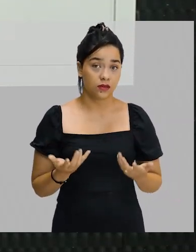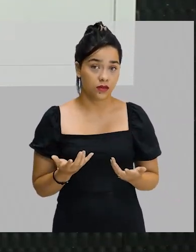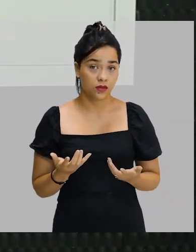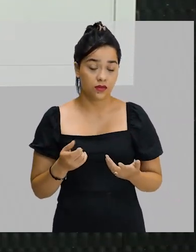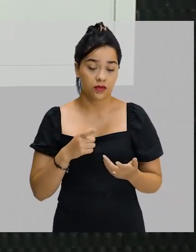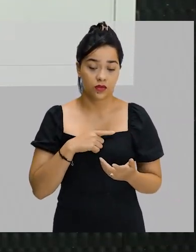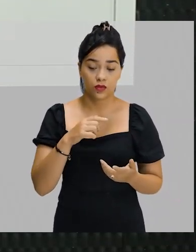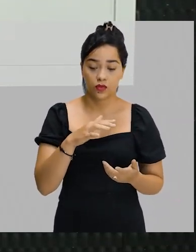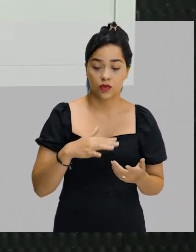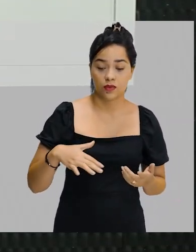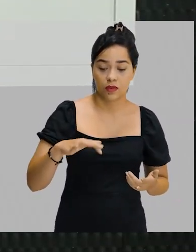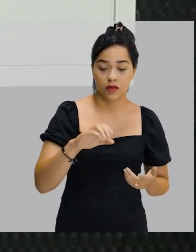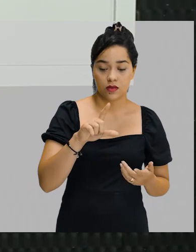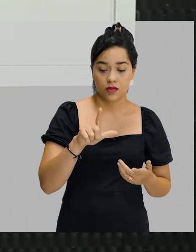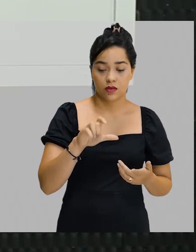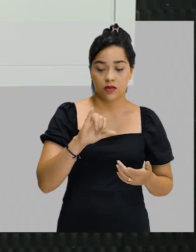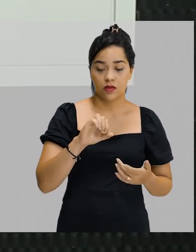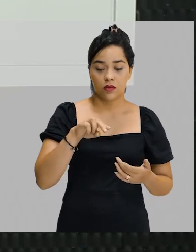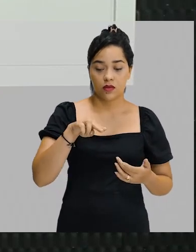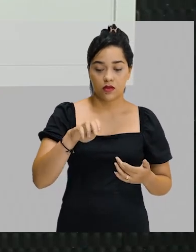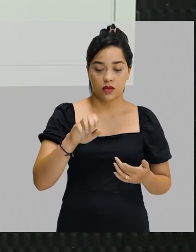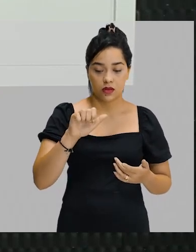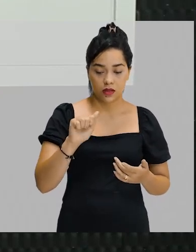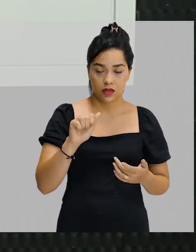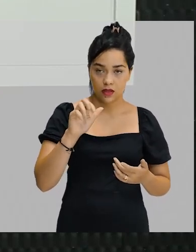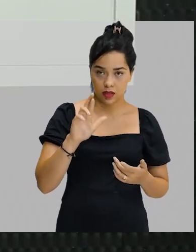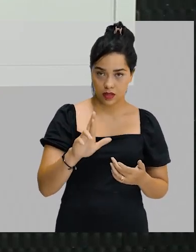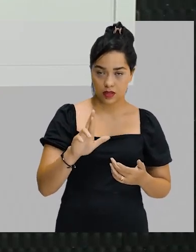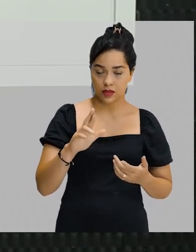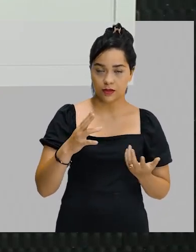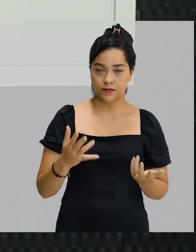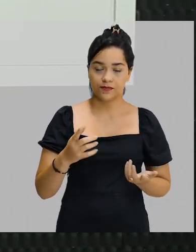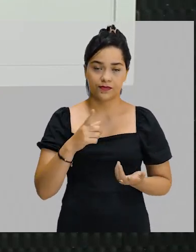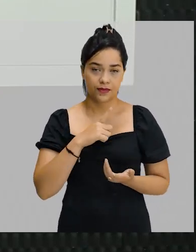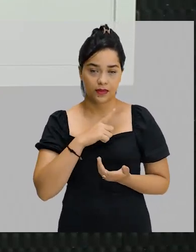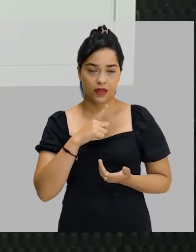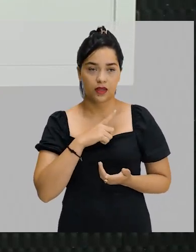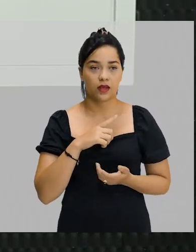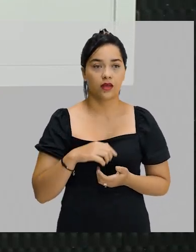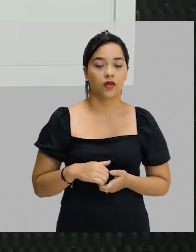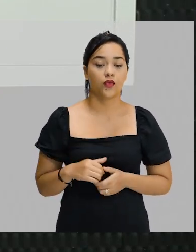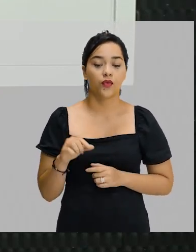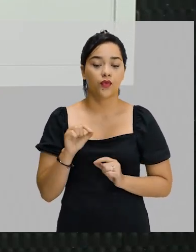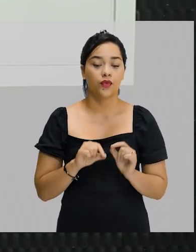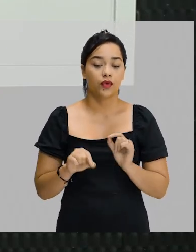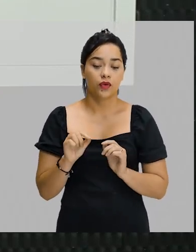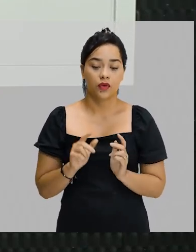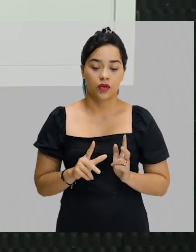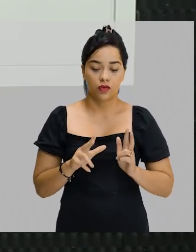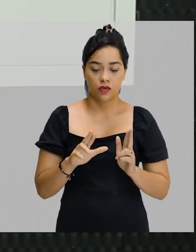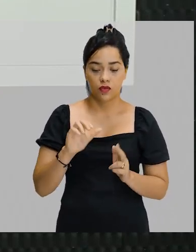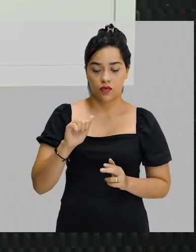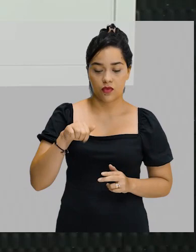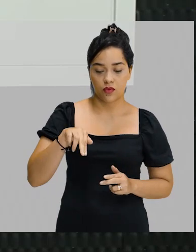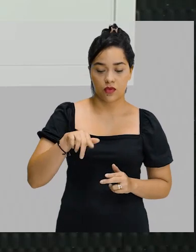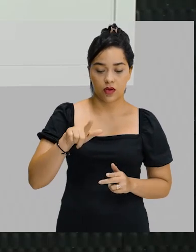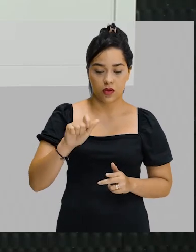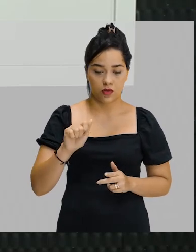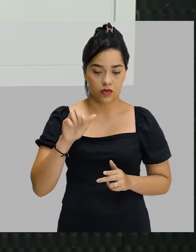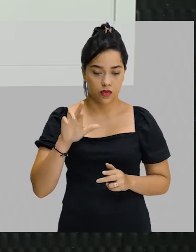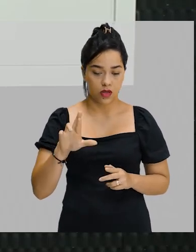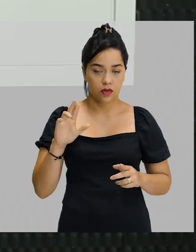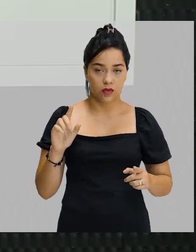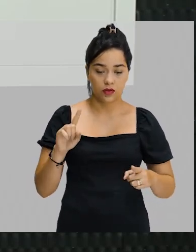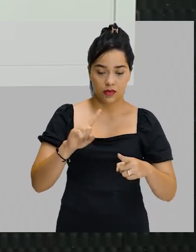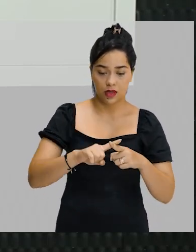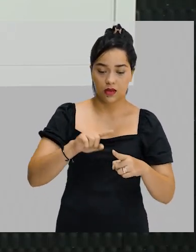o espaço linear, que seria aqui, ó, vai ser igual ao espaço angular